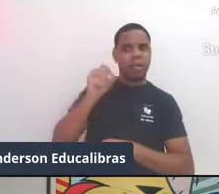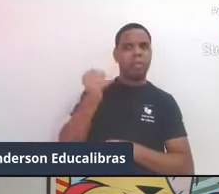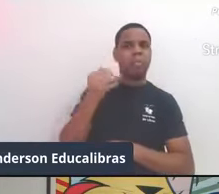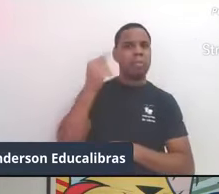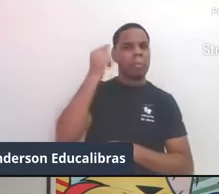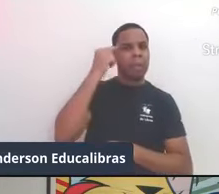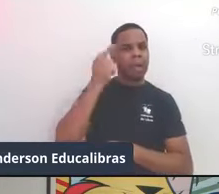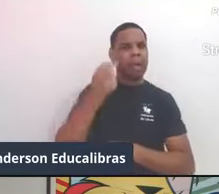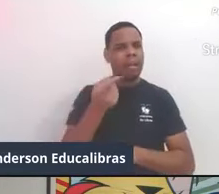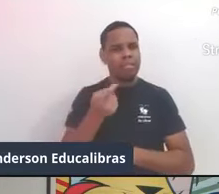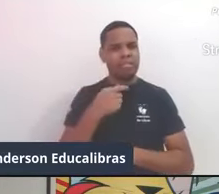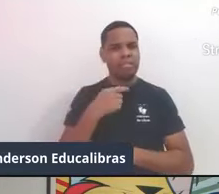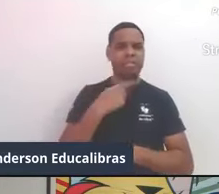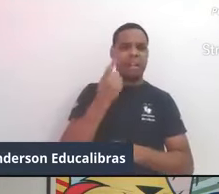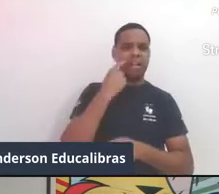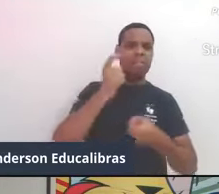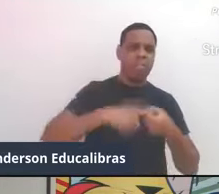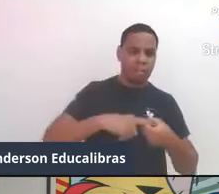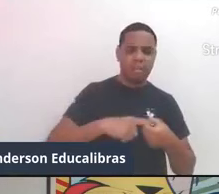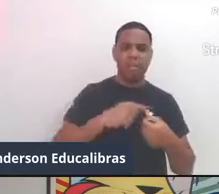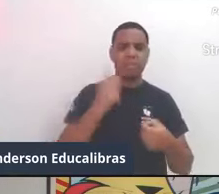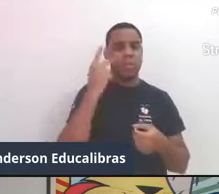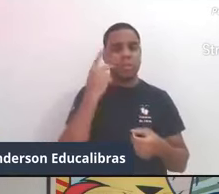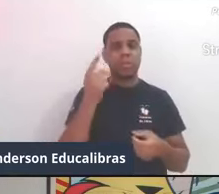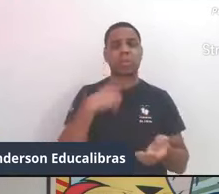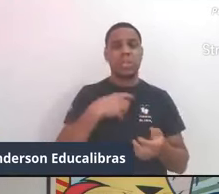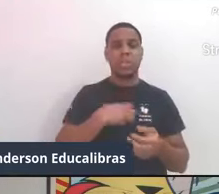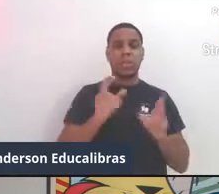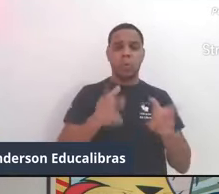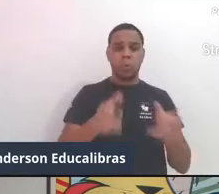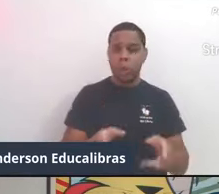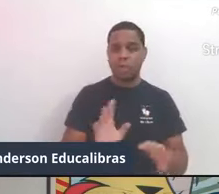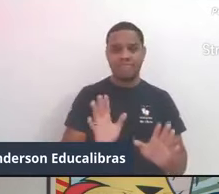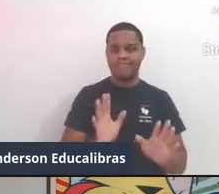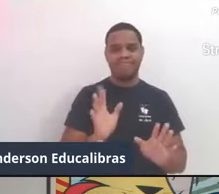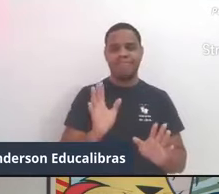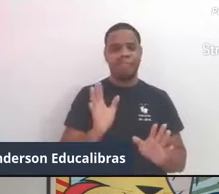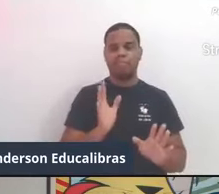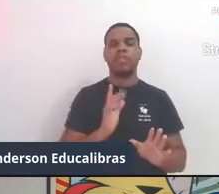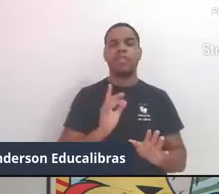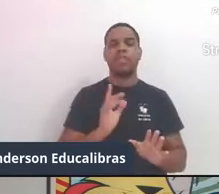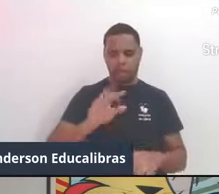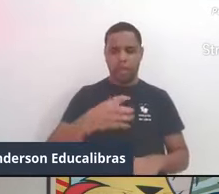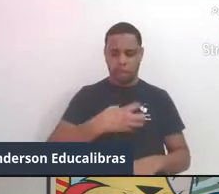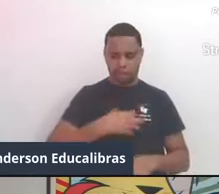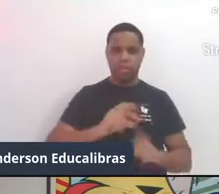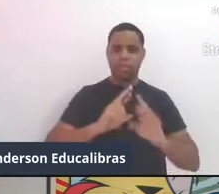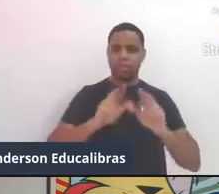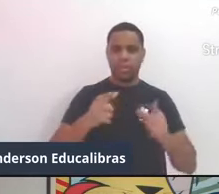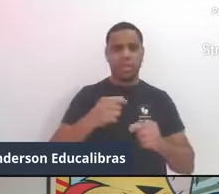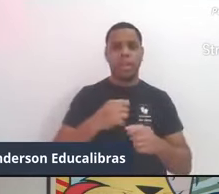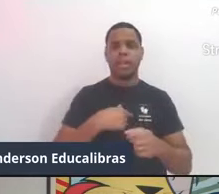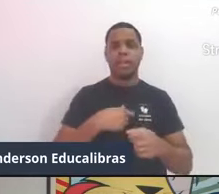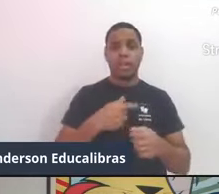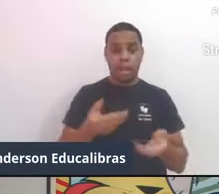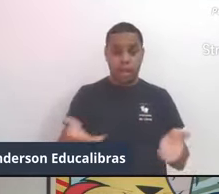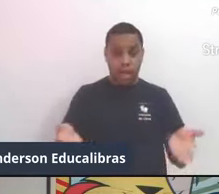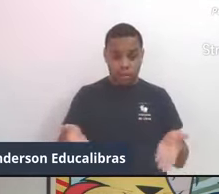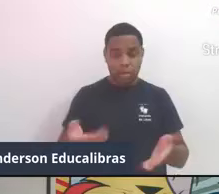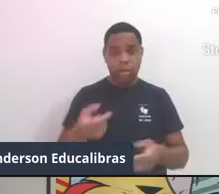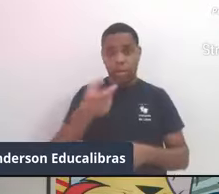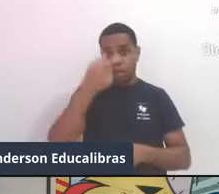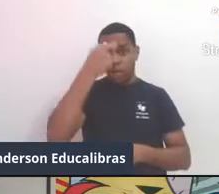gente vai voltar pura e simplesmente porque éramos antes. Não voltaremos. Não tem como, diante dessa